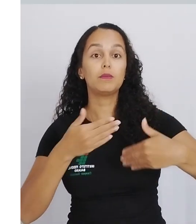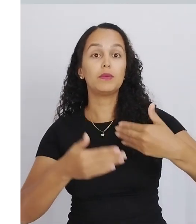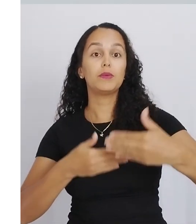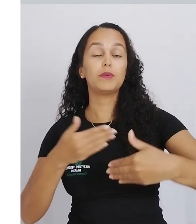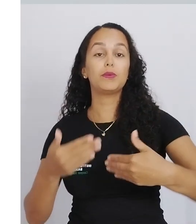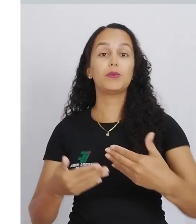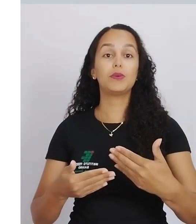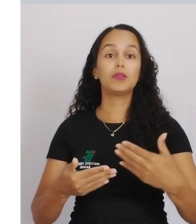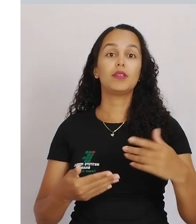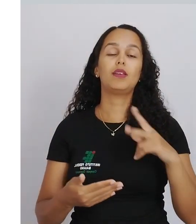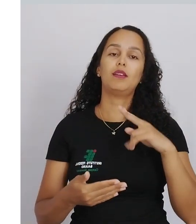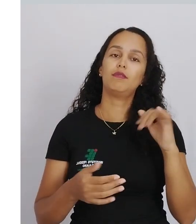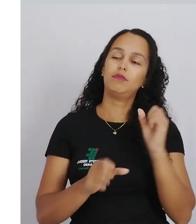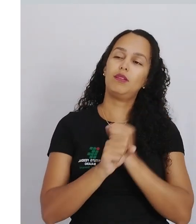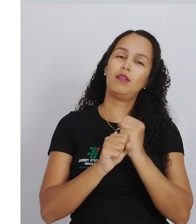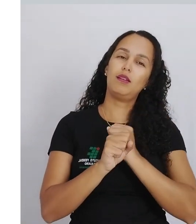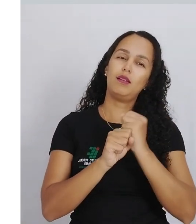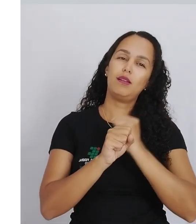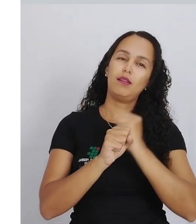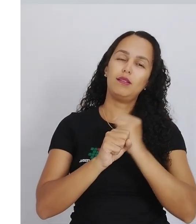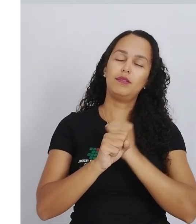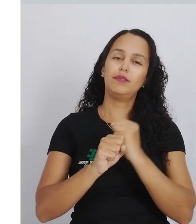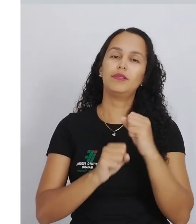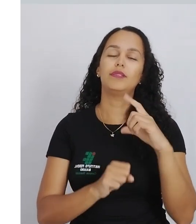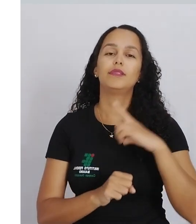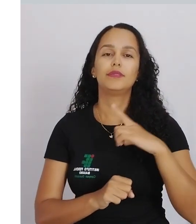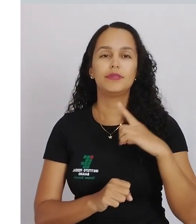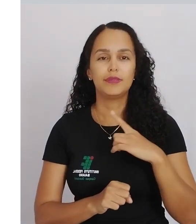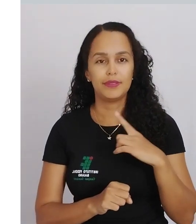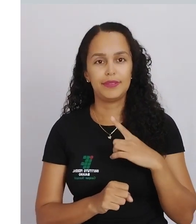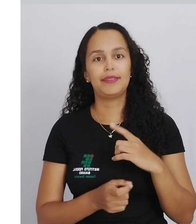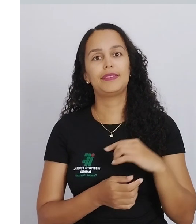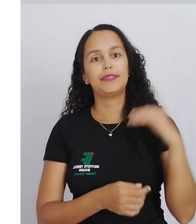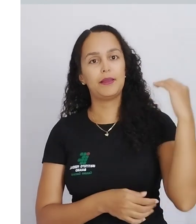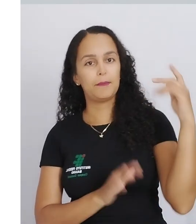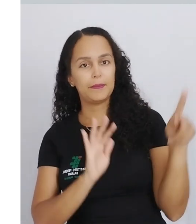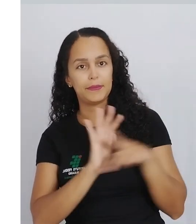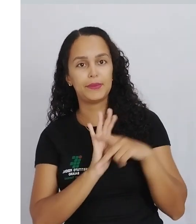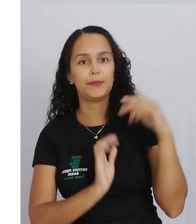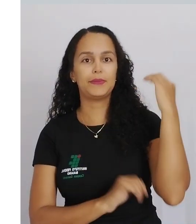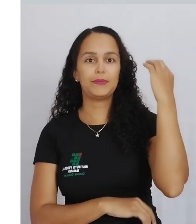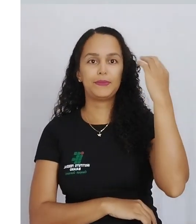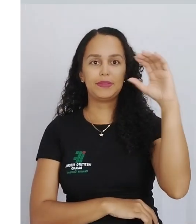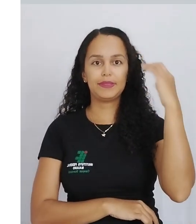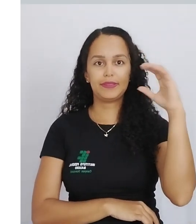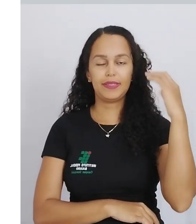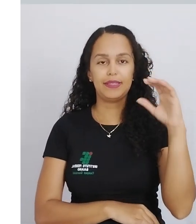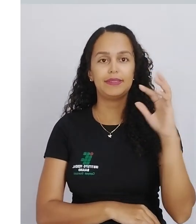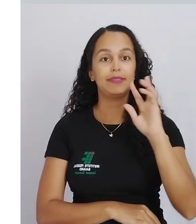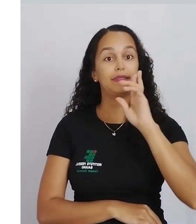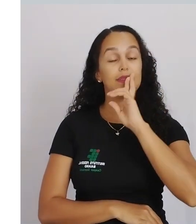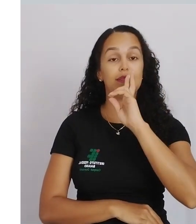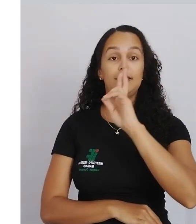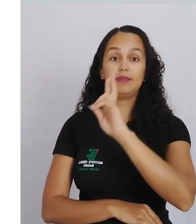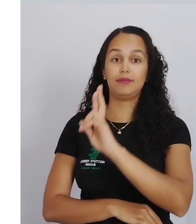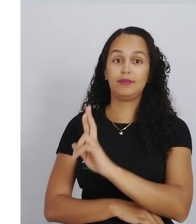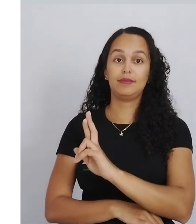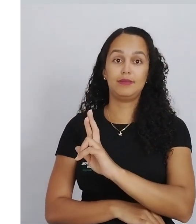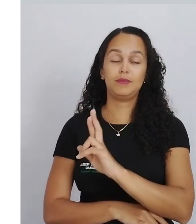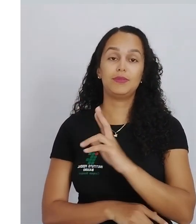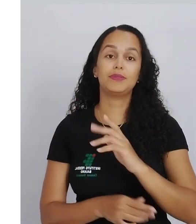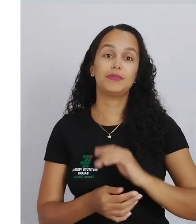discutido, que vai ali a perdurar por muitos e muitos anos aquilo que a ciência trouxe